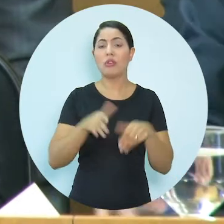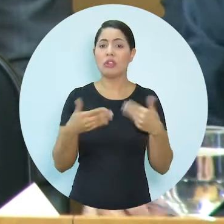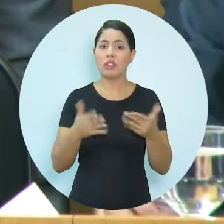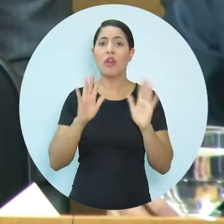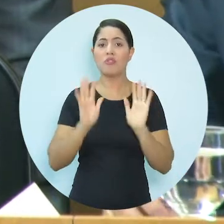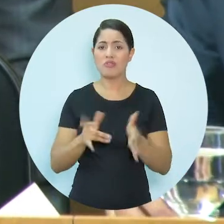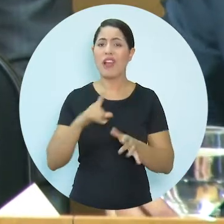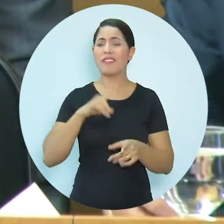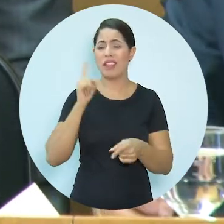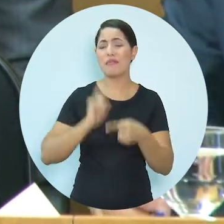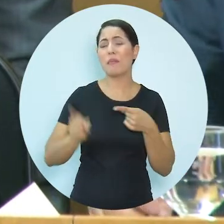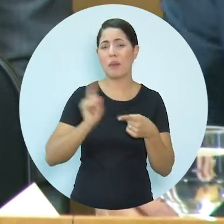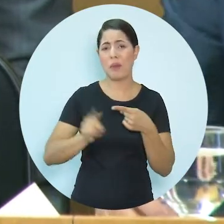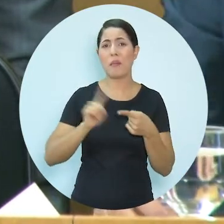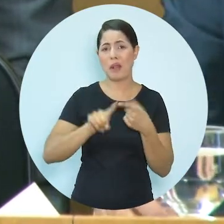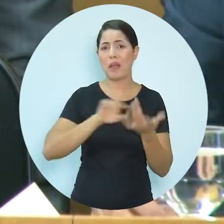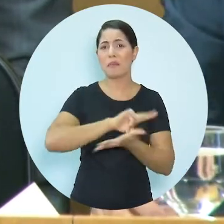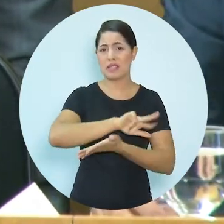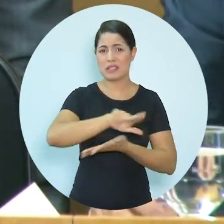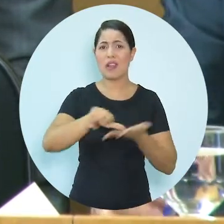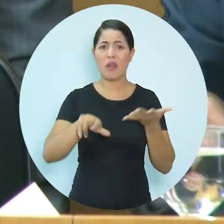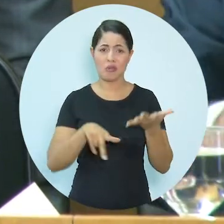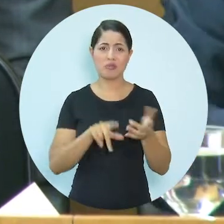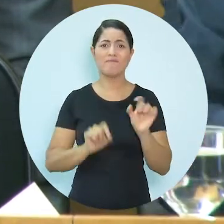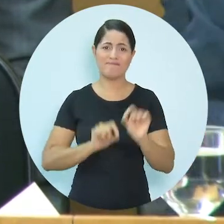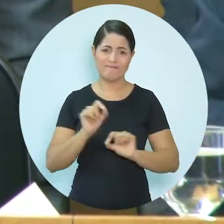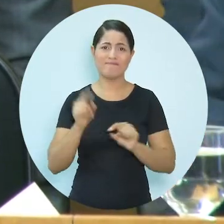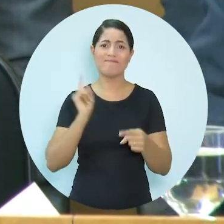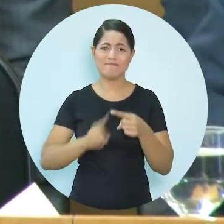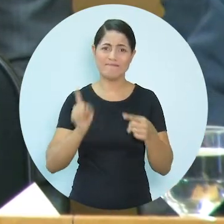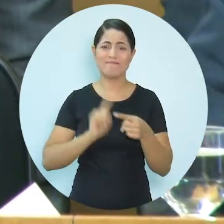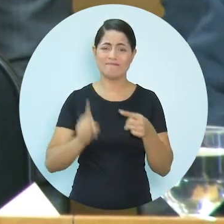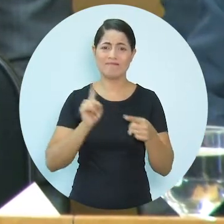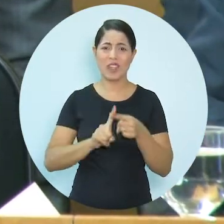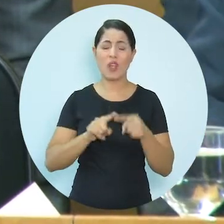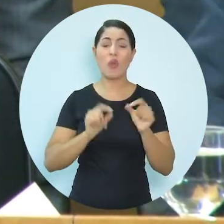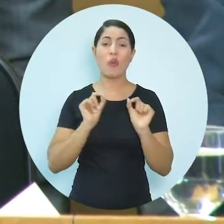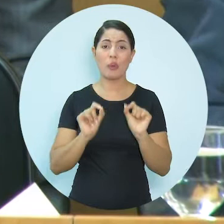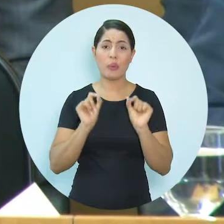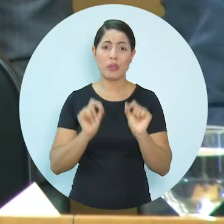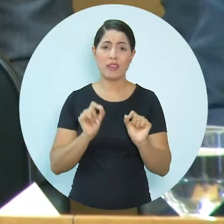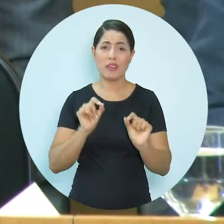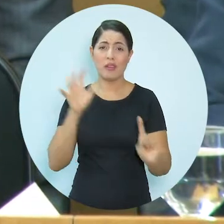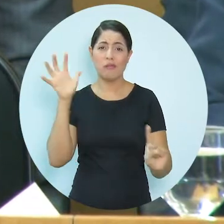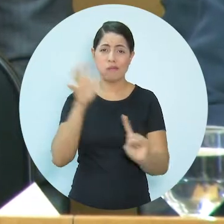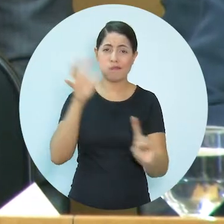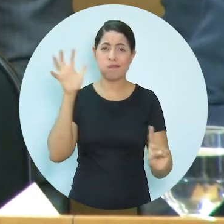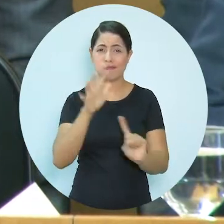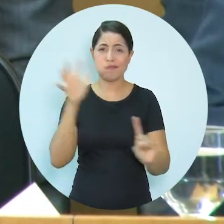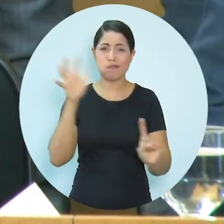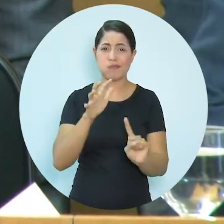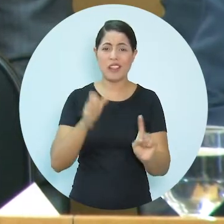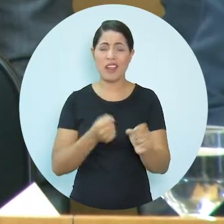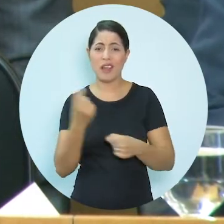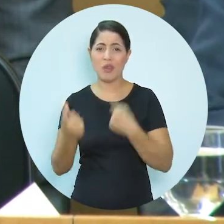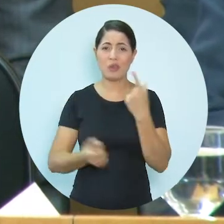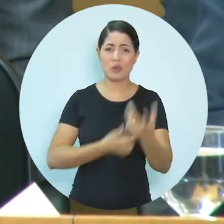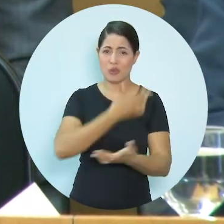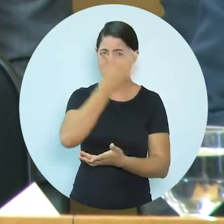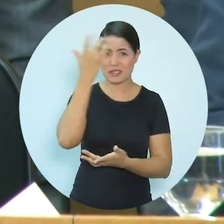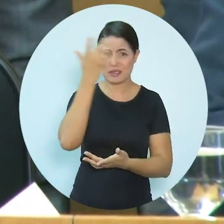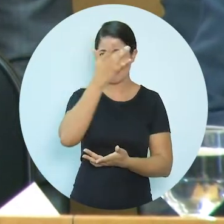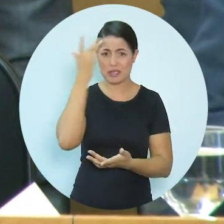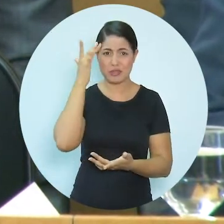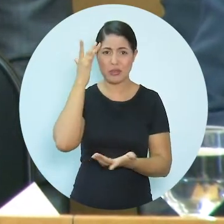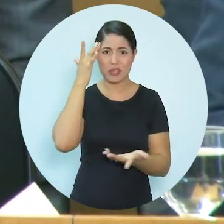segredo de ninguém, vários problemas que algumas seccionais enfrentaram com a pressão de algumas pessoas